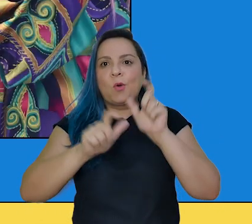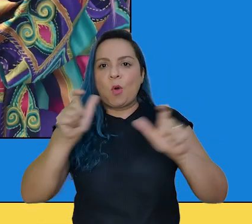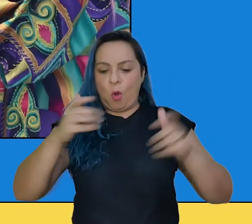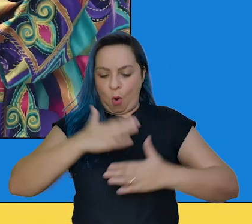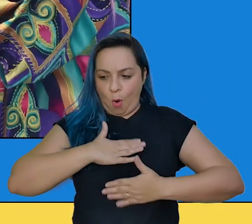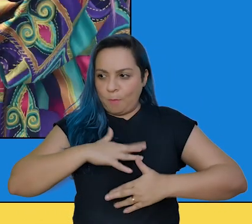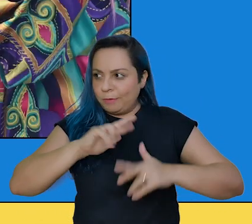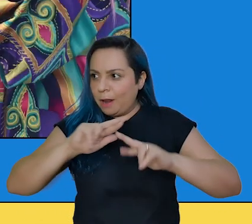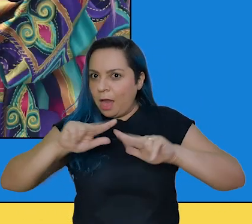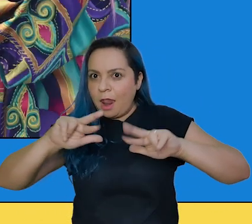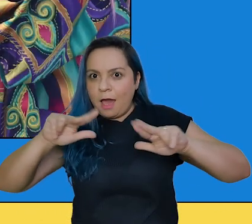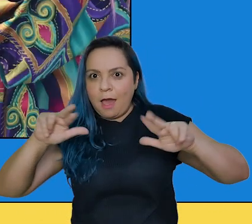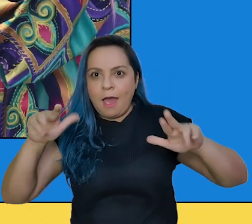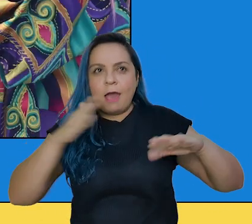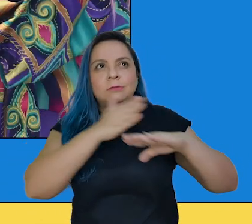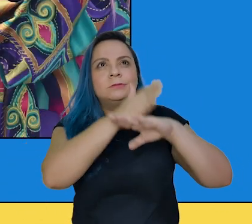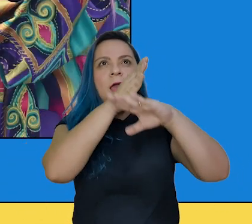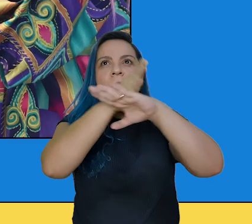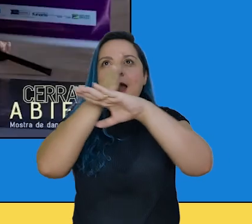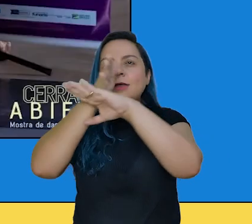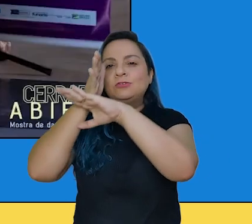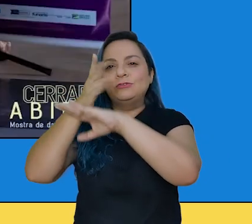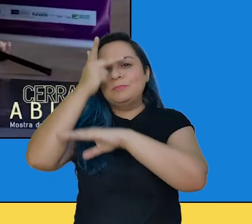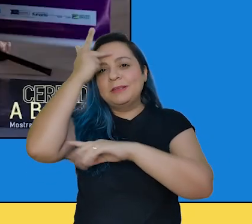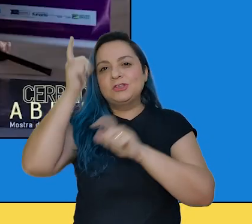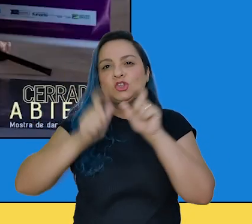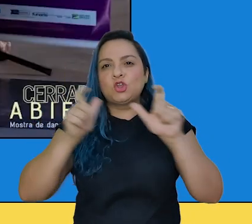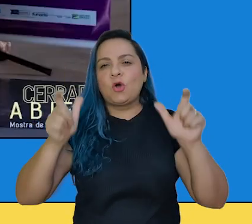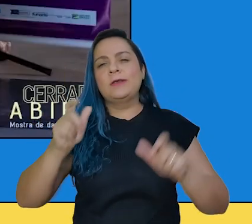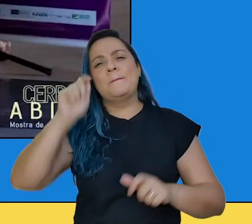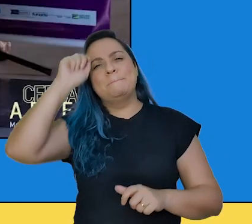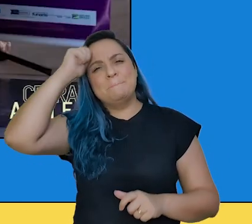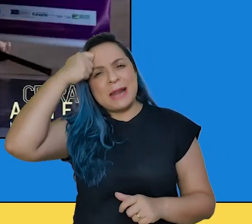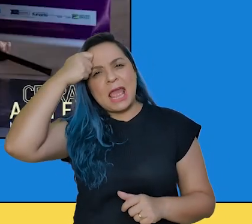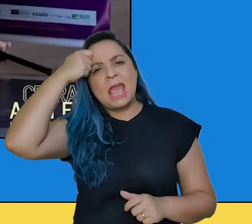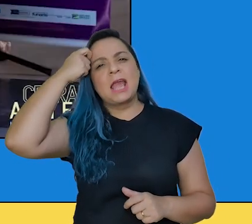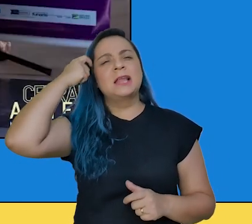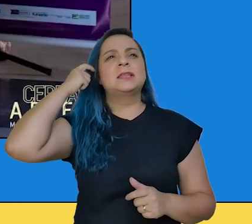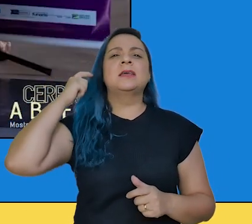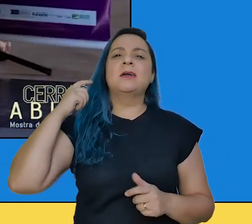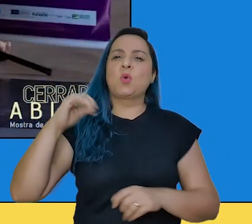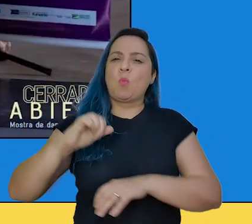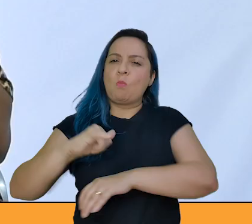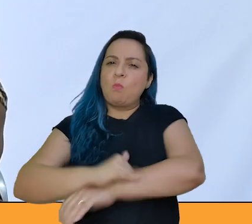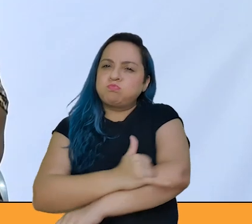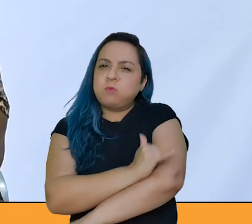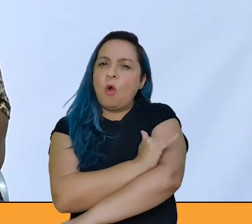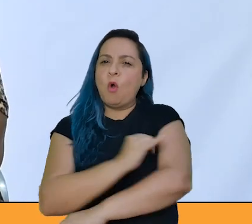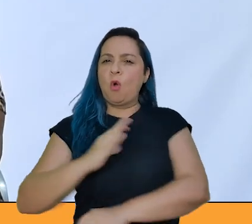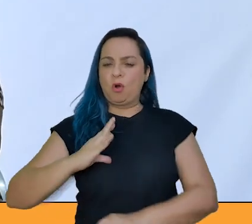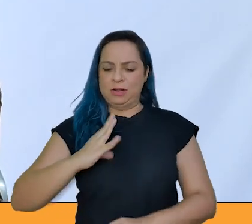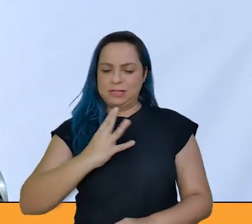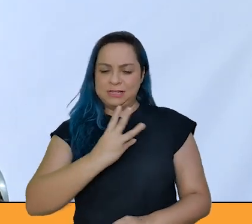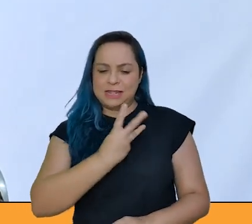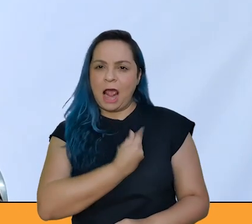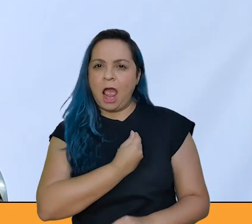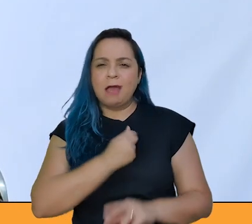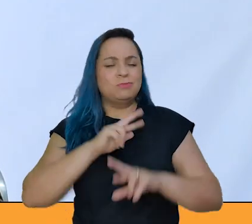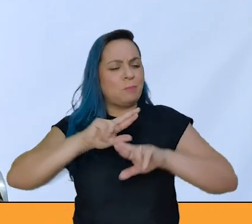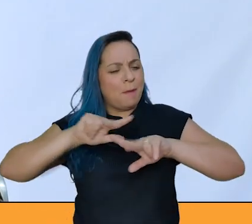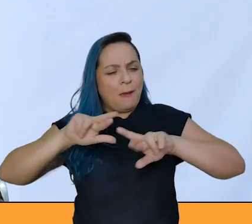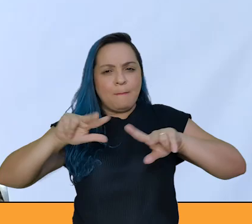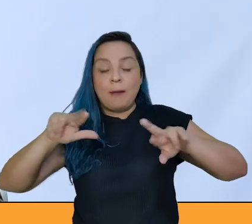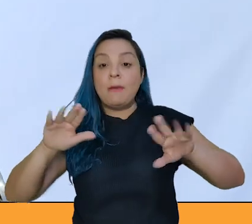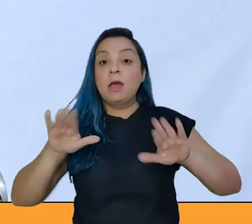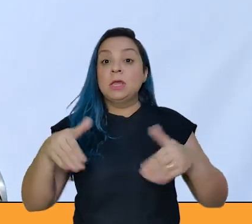pluralidade de corpos, sobre o acesso, não só acesso de pessoas pretas, mas o acesso de pessoas gordas, pessoas trans, pessoas não